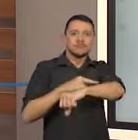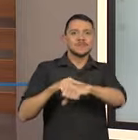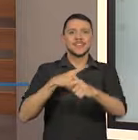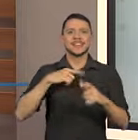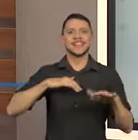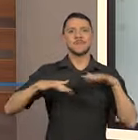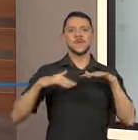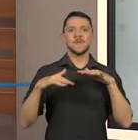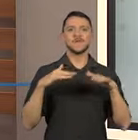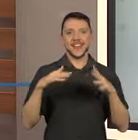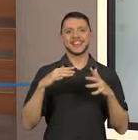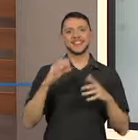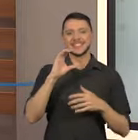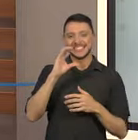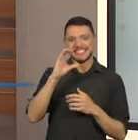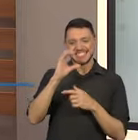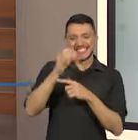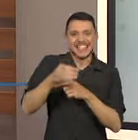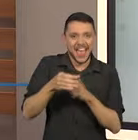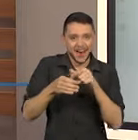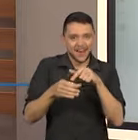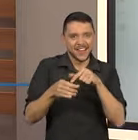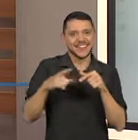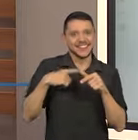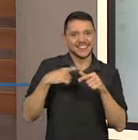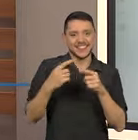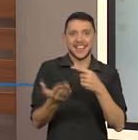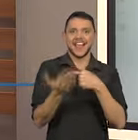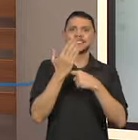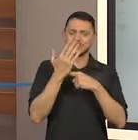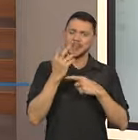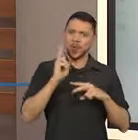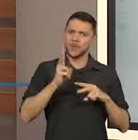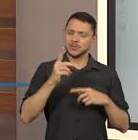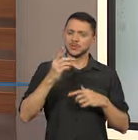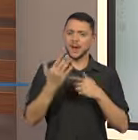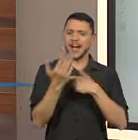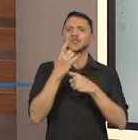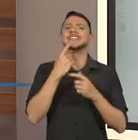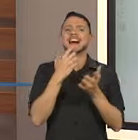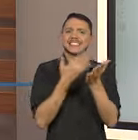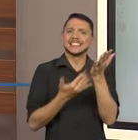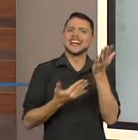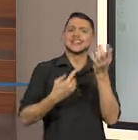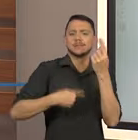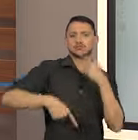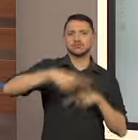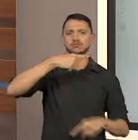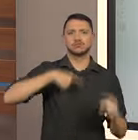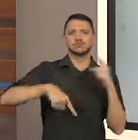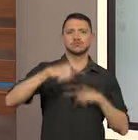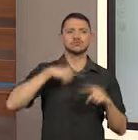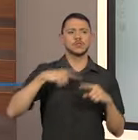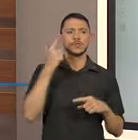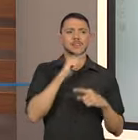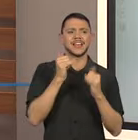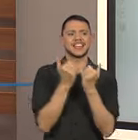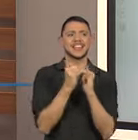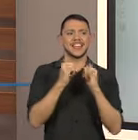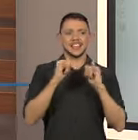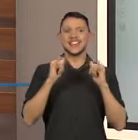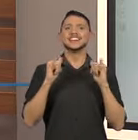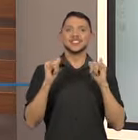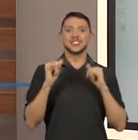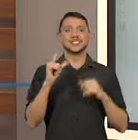tem que ir para o sangue para circular pelo corpo todo e manter a nossa saúde. É assim que o nosso organismo cria energia. Não pensa, não sabiam disso,